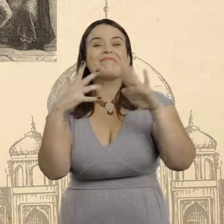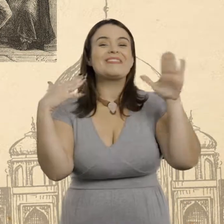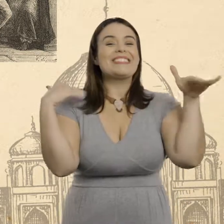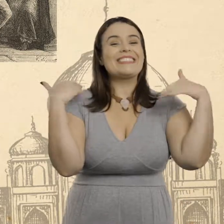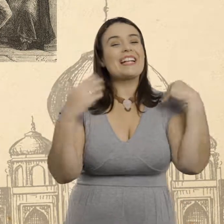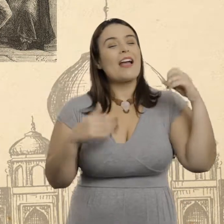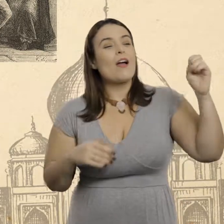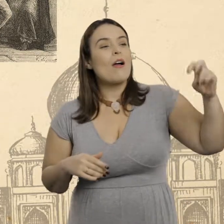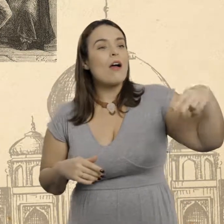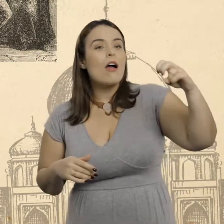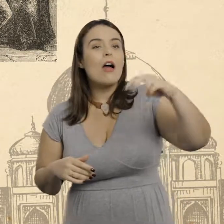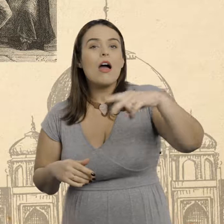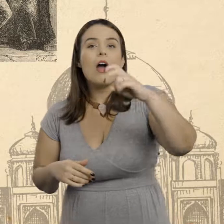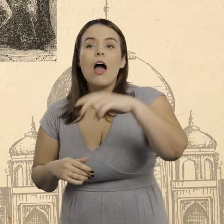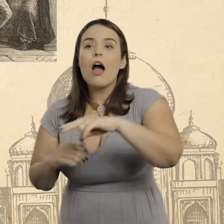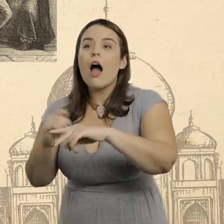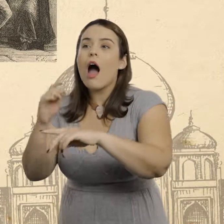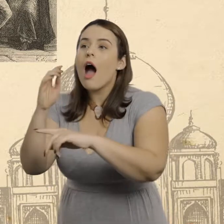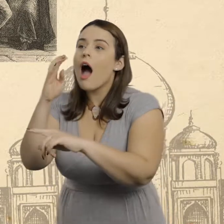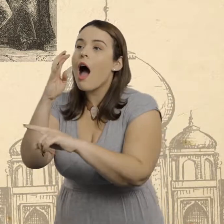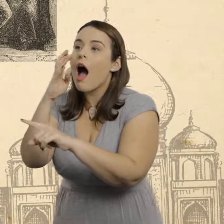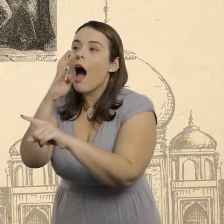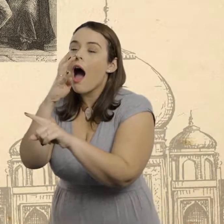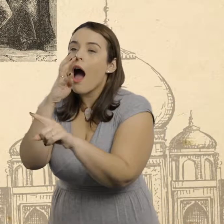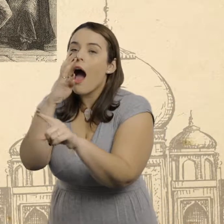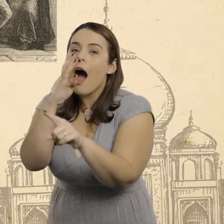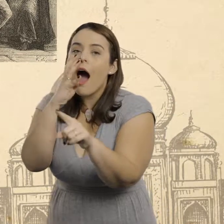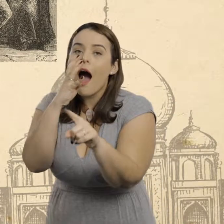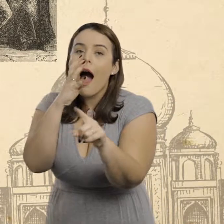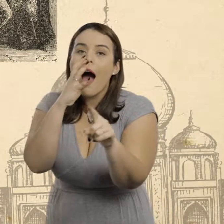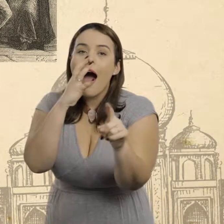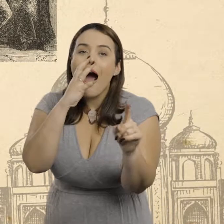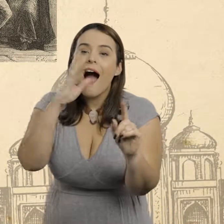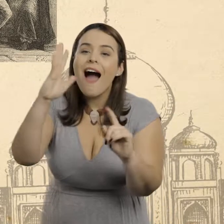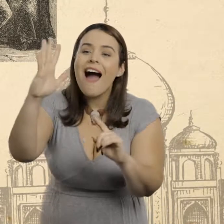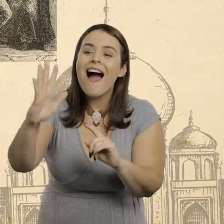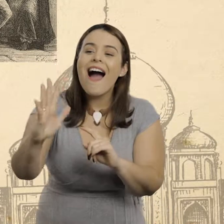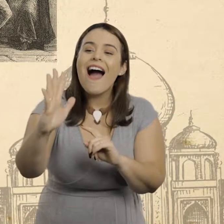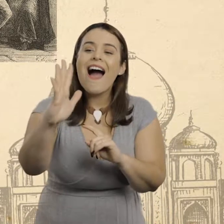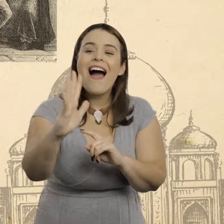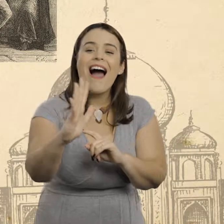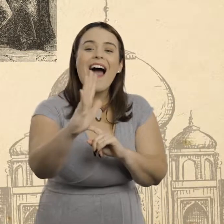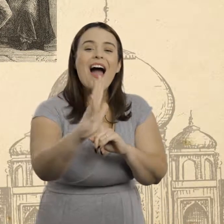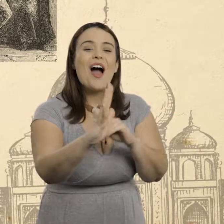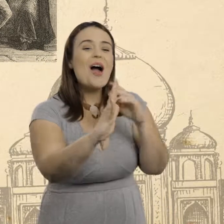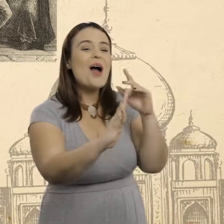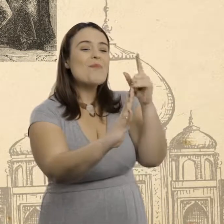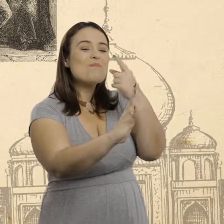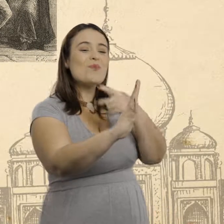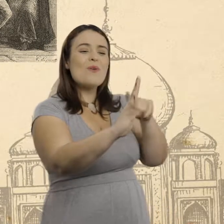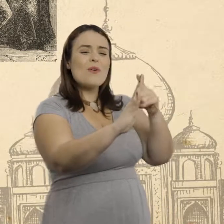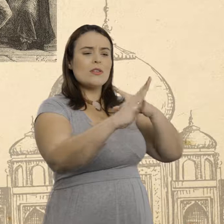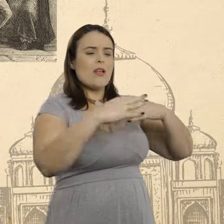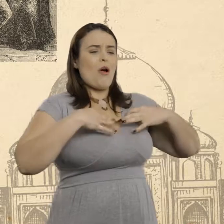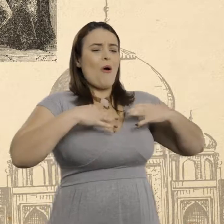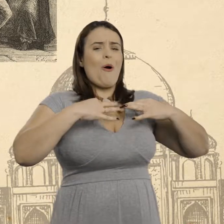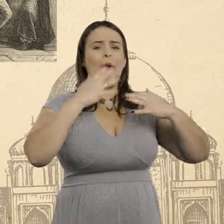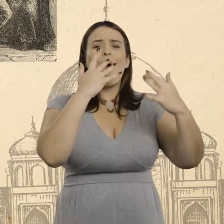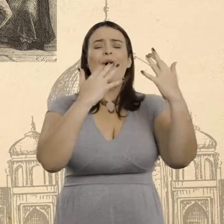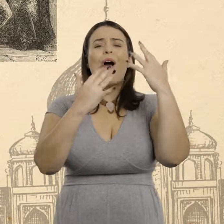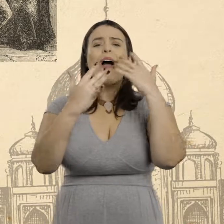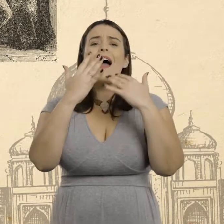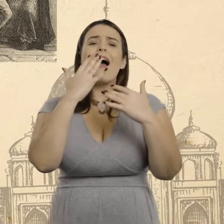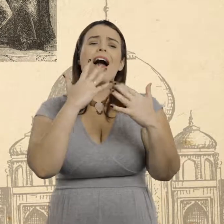da cidade. Ele ficou encantado com o que viu. Passepartout viu passar um desfile com música e pessoas vestidas com